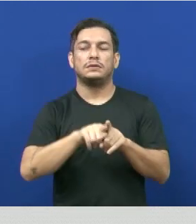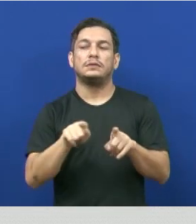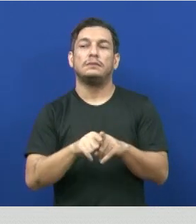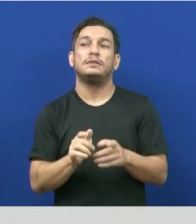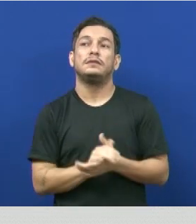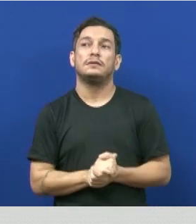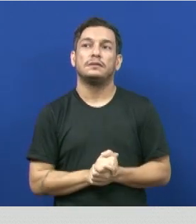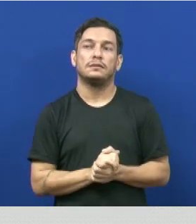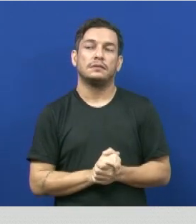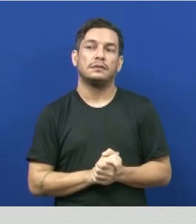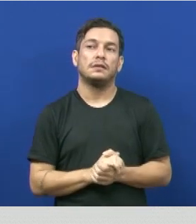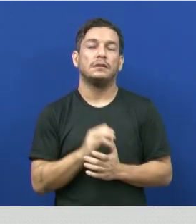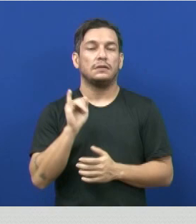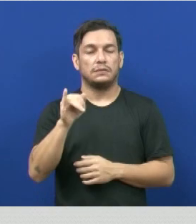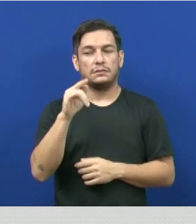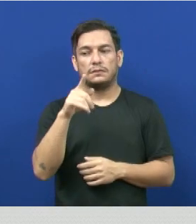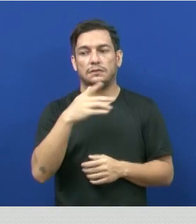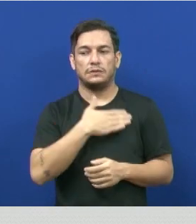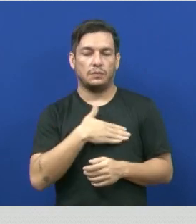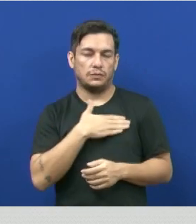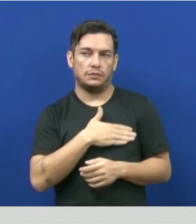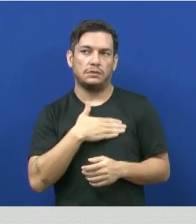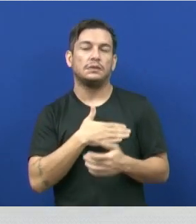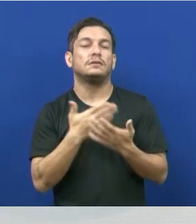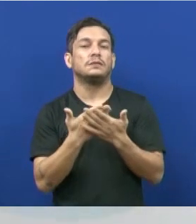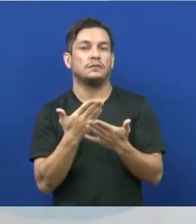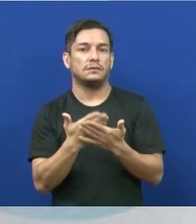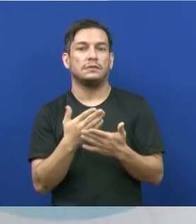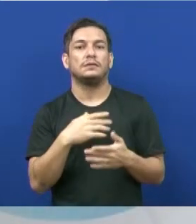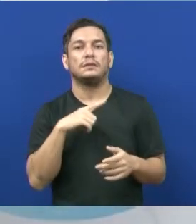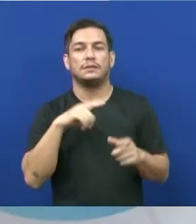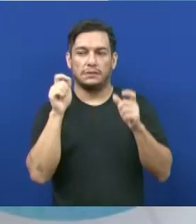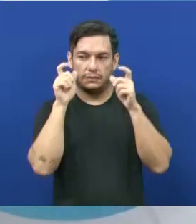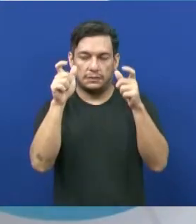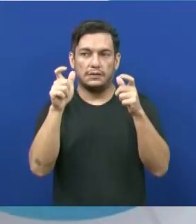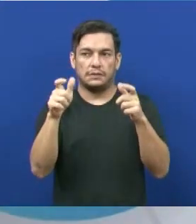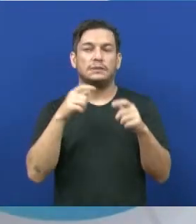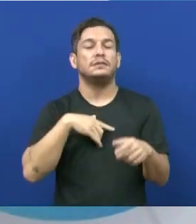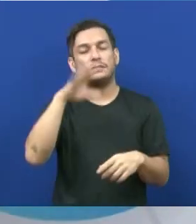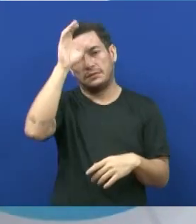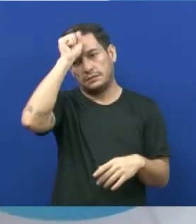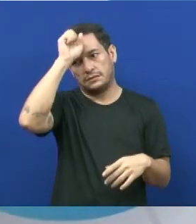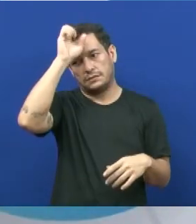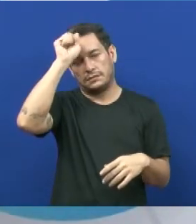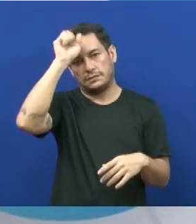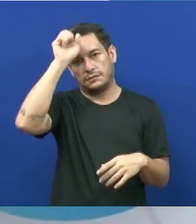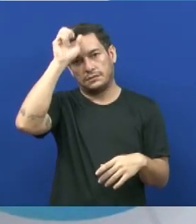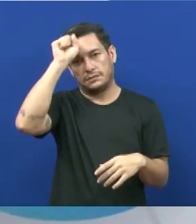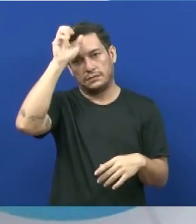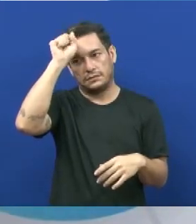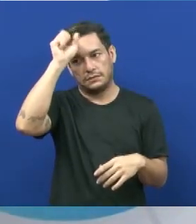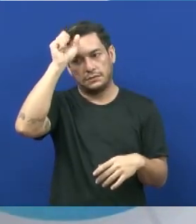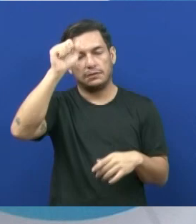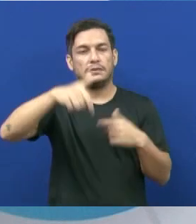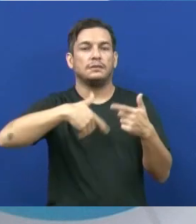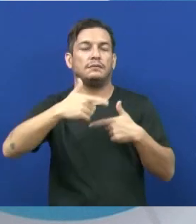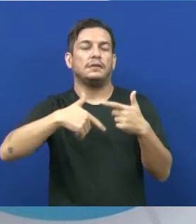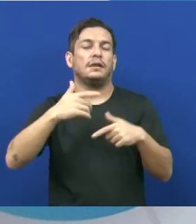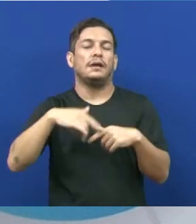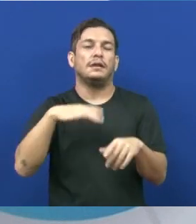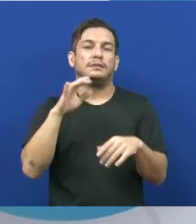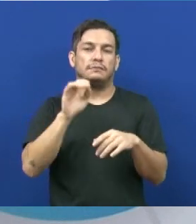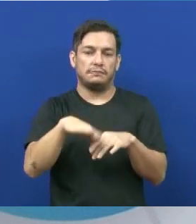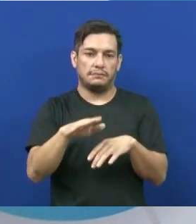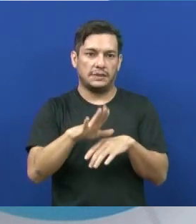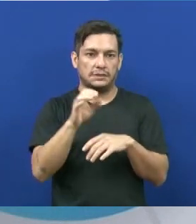tá então assim se você gostou dessa aula se você tem interesse em aprender a trabalhar